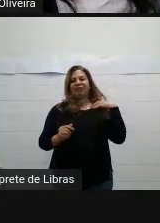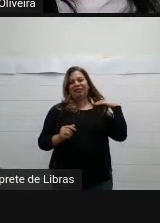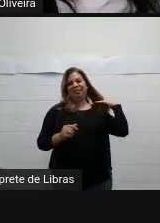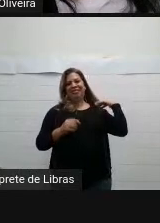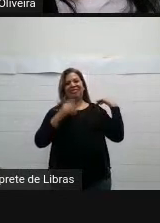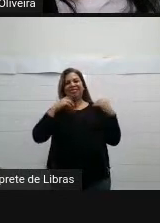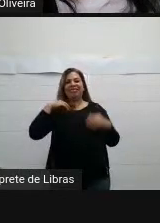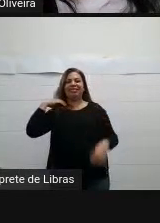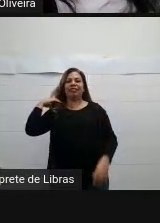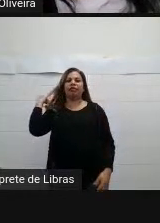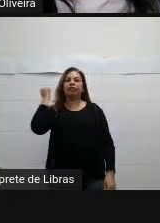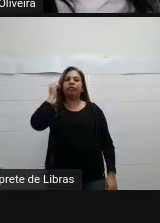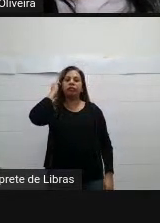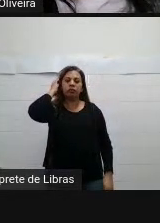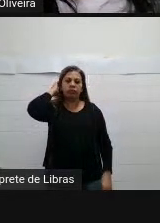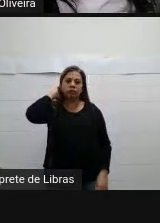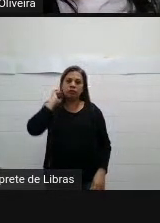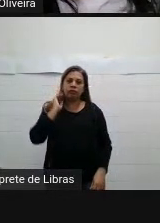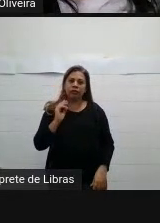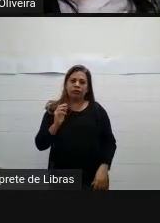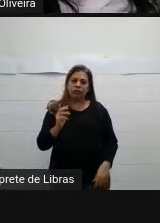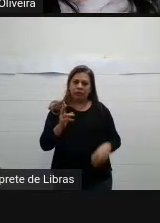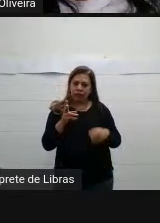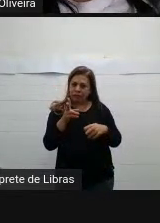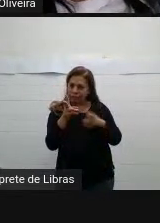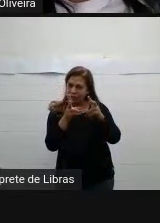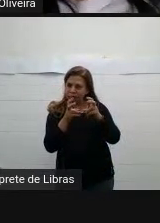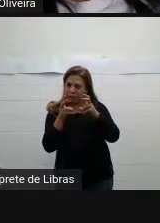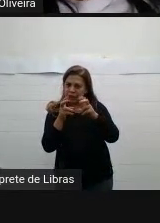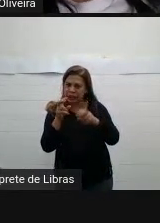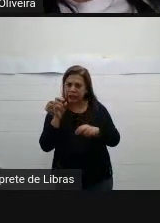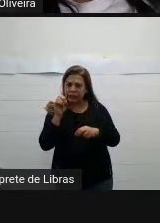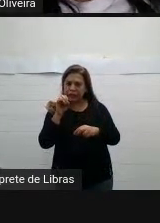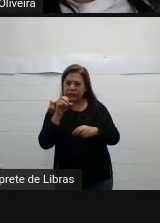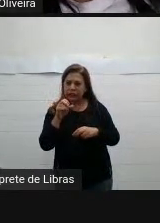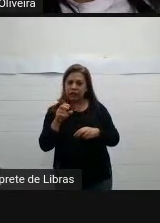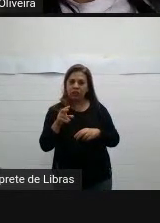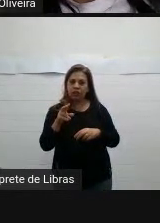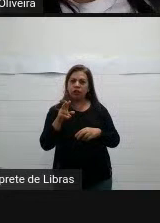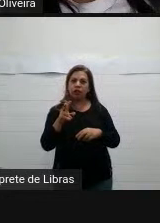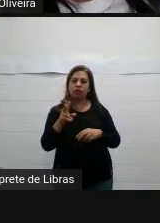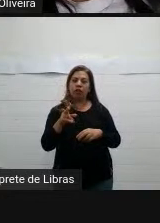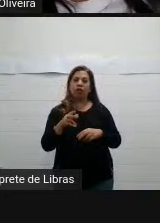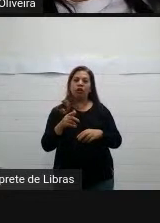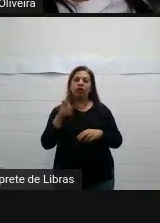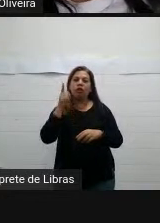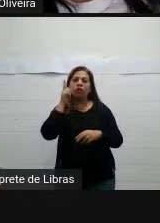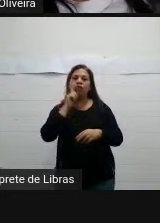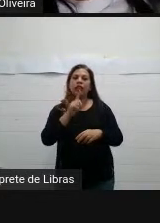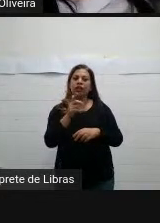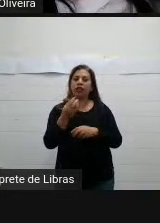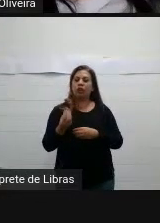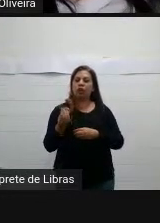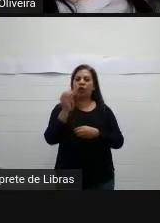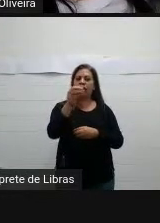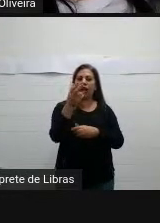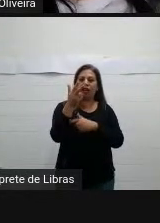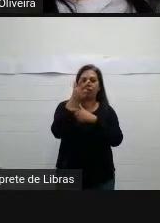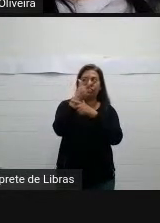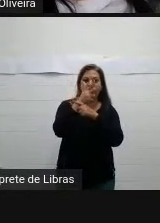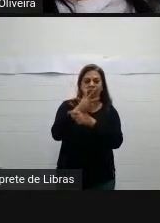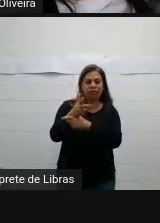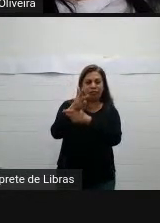Pronto. Veja se vocês conseguem colocar o vídeo que está nesse slide. Eu acho